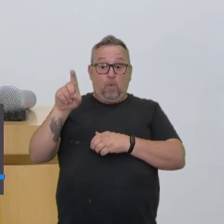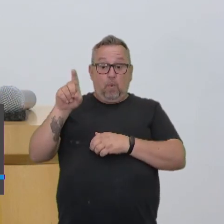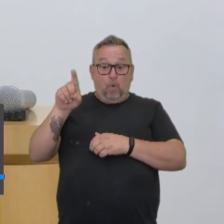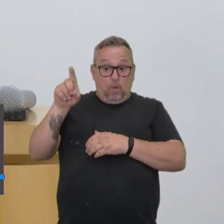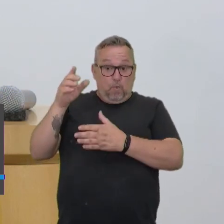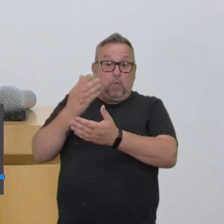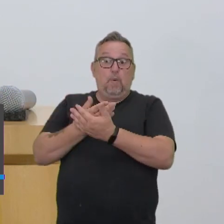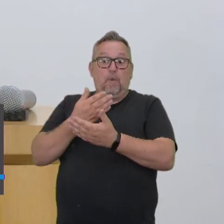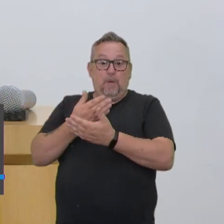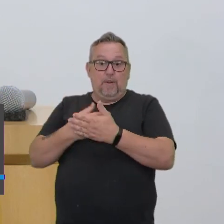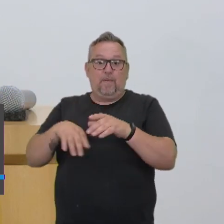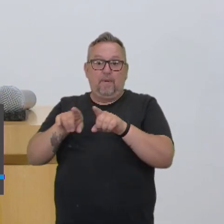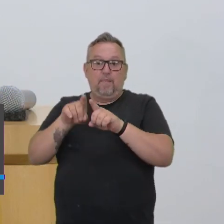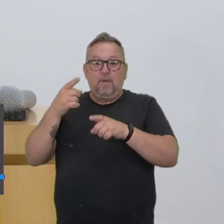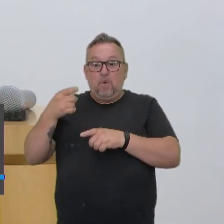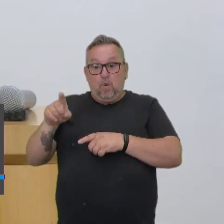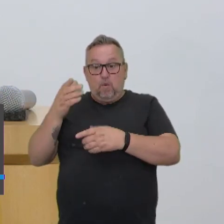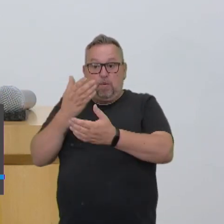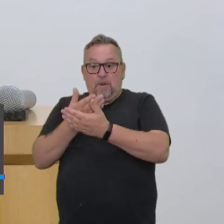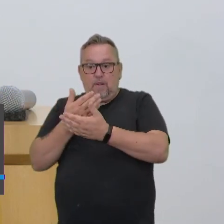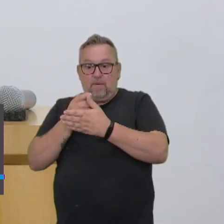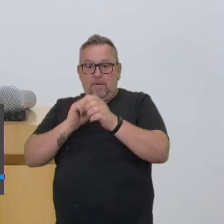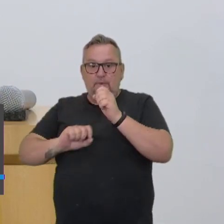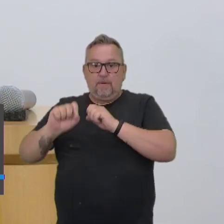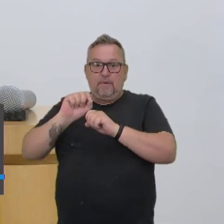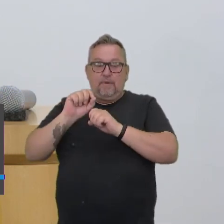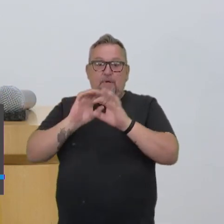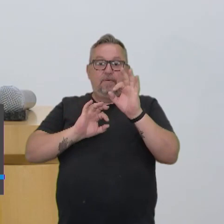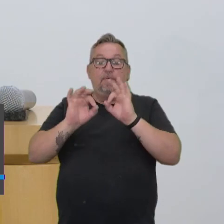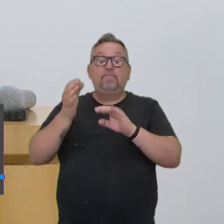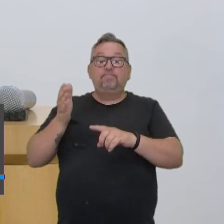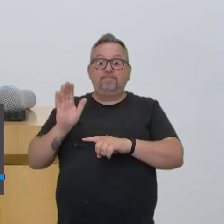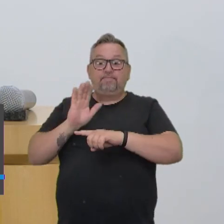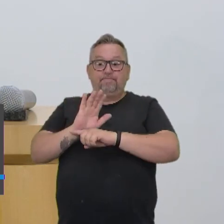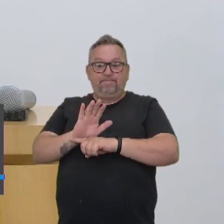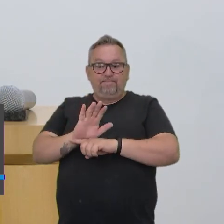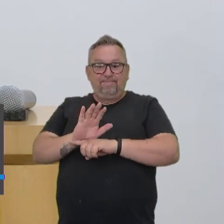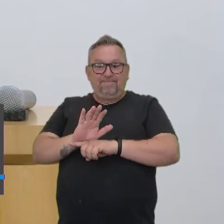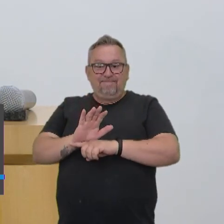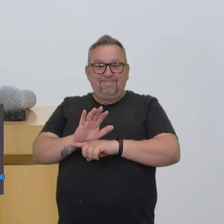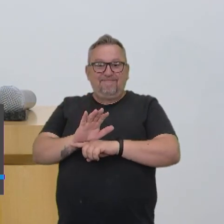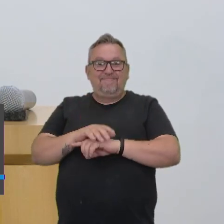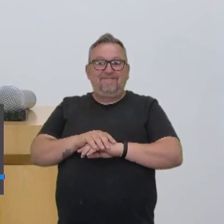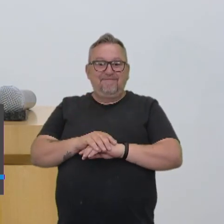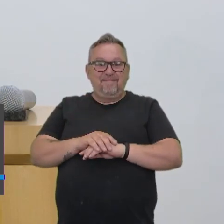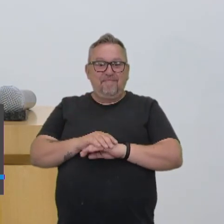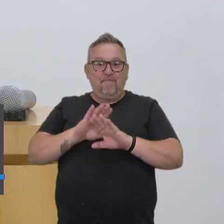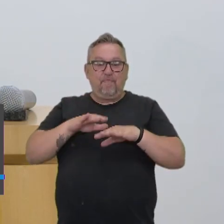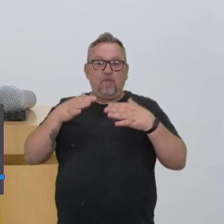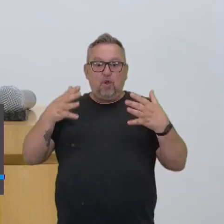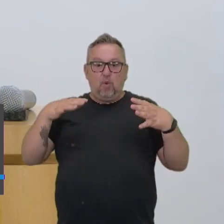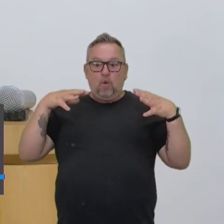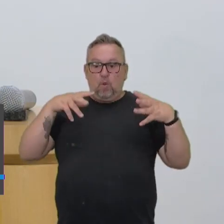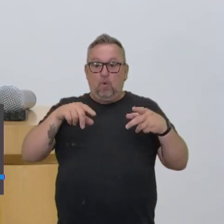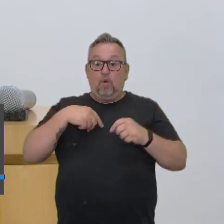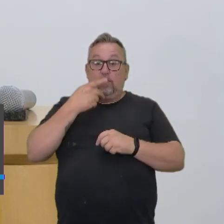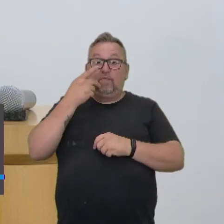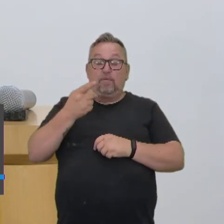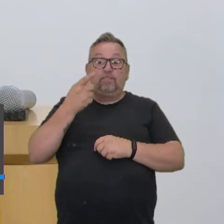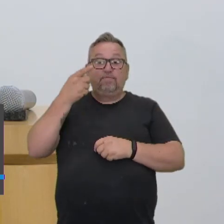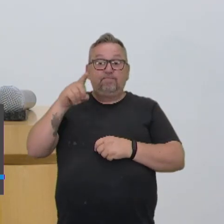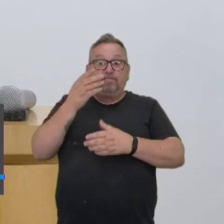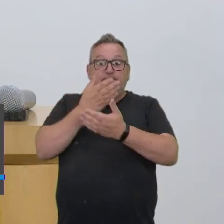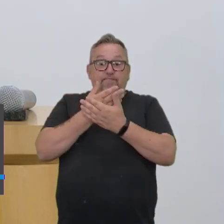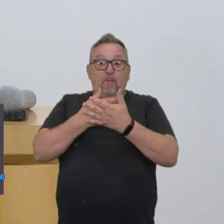aula e essa última aula, a ideia dela é justamente te apoiar, né, em tudo que a gente falou. Na última aula a gente